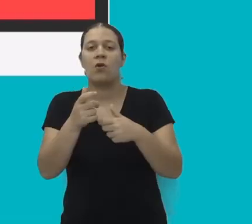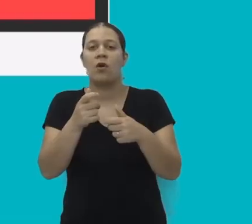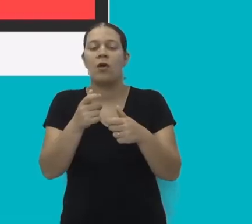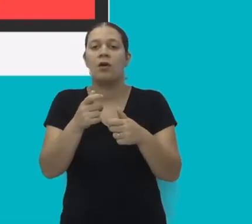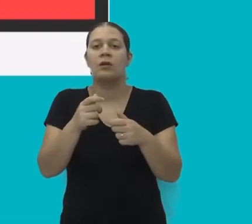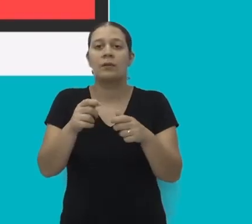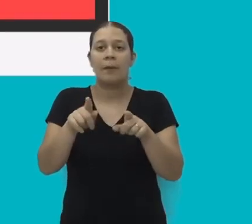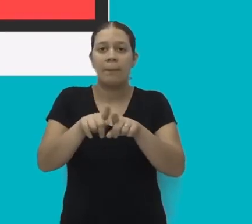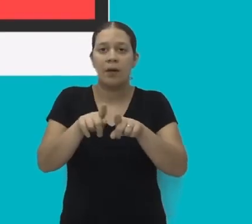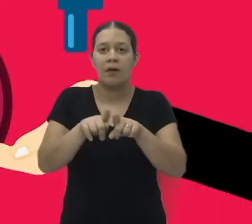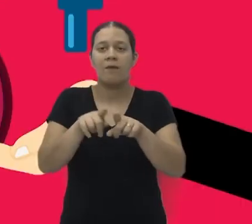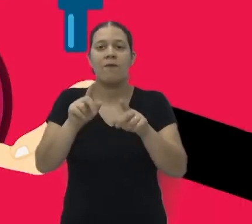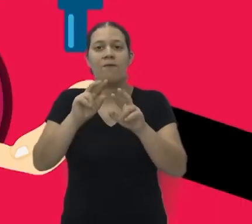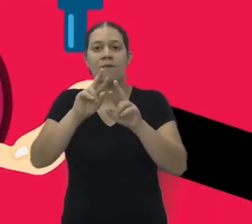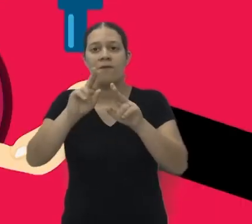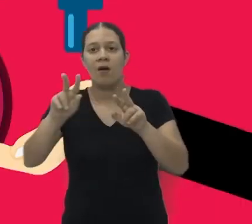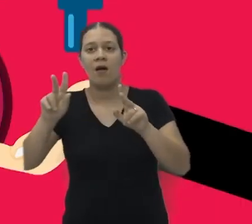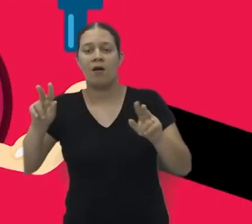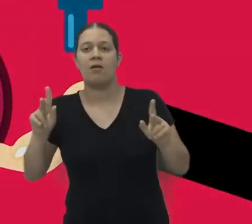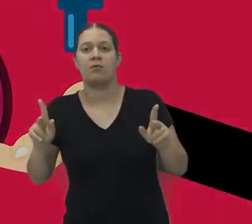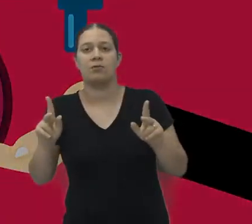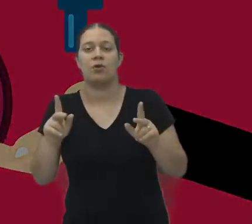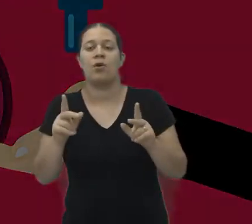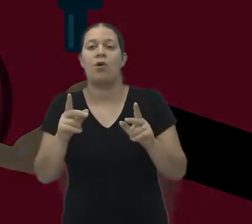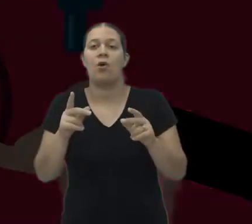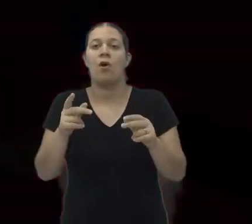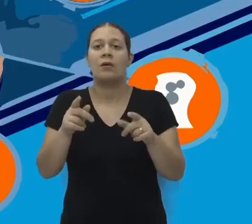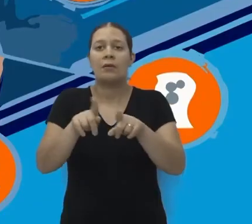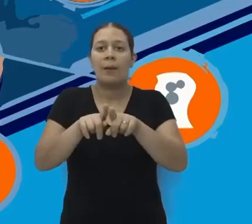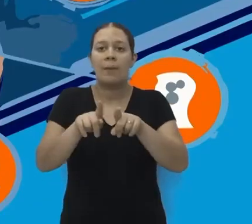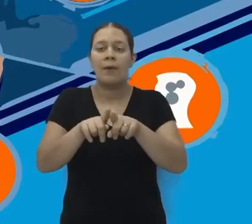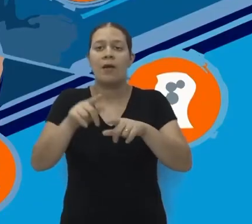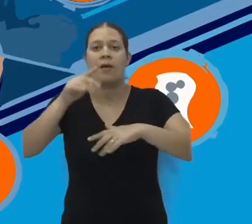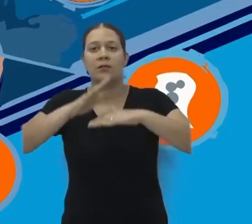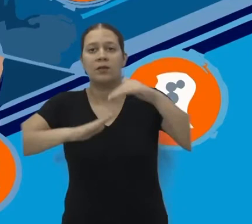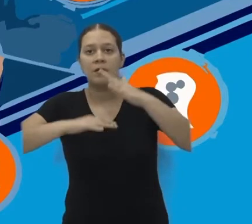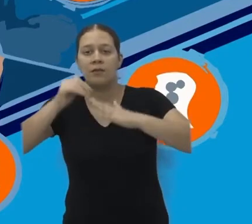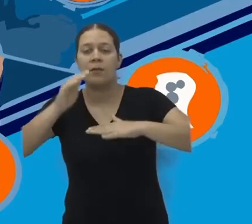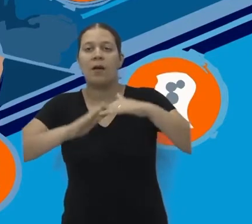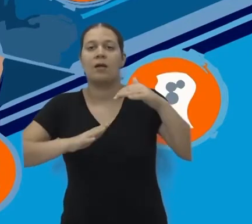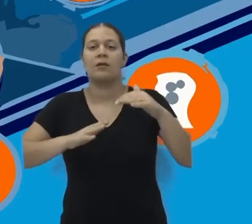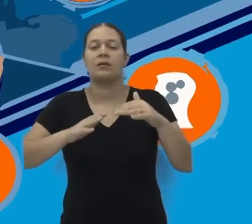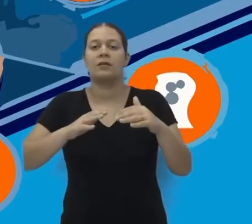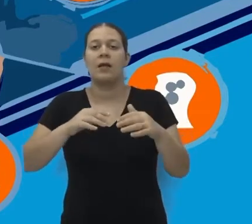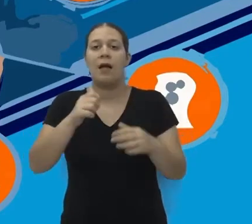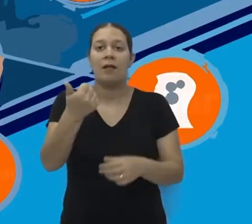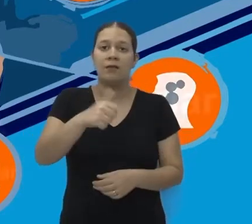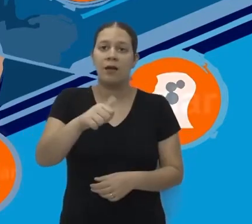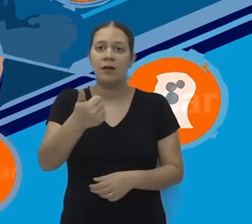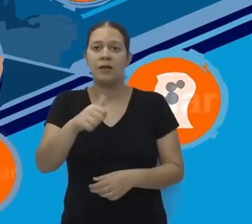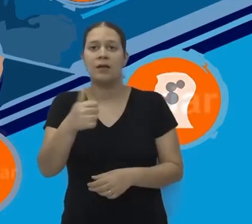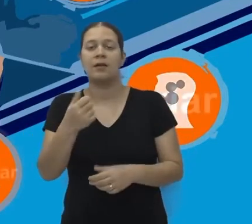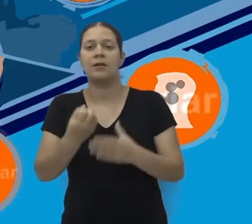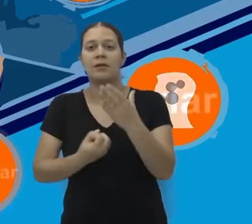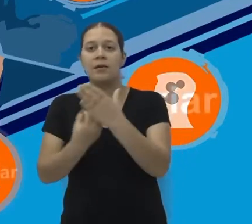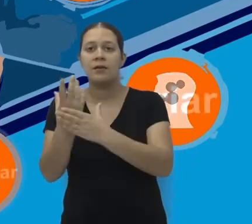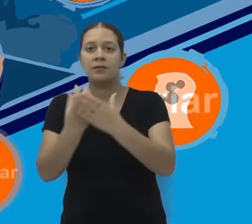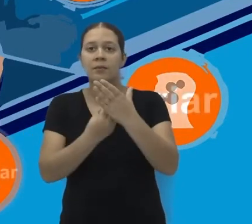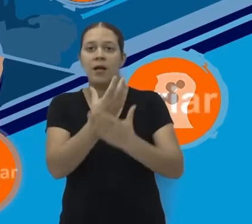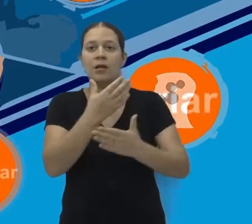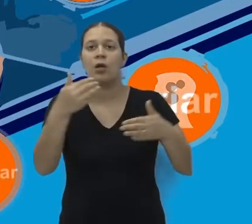virais, videogames e propagandas. Resumindo, é o conjunto de habilidades para acessar,